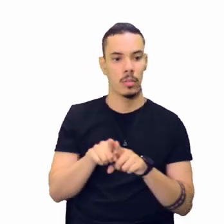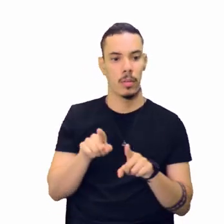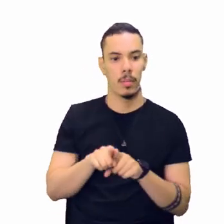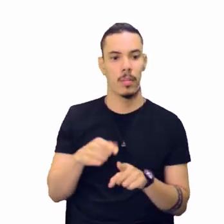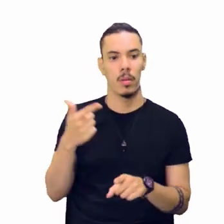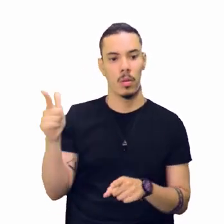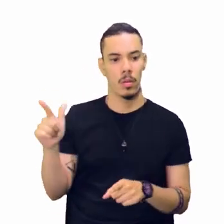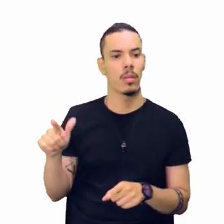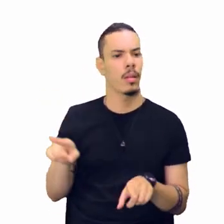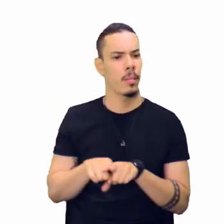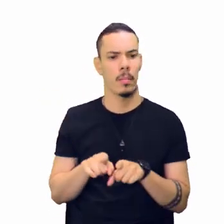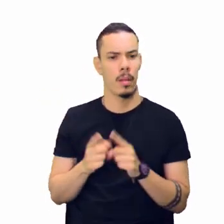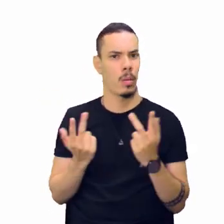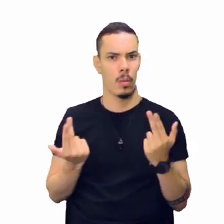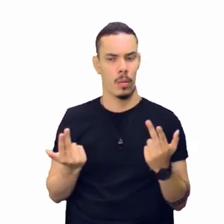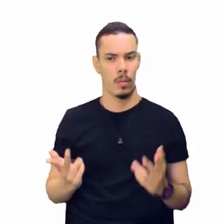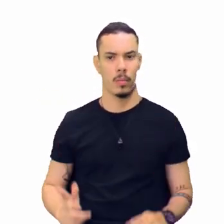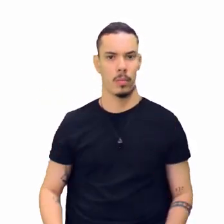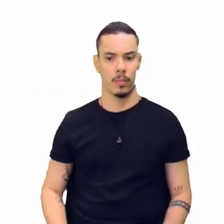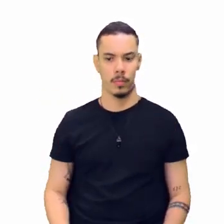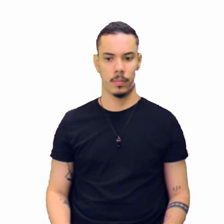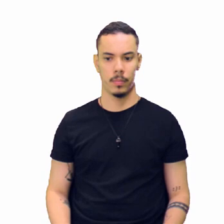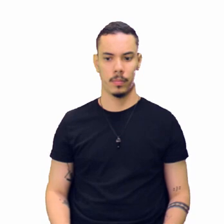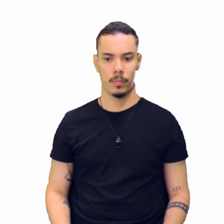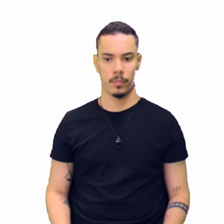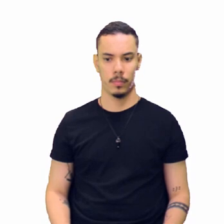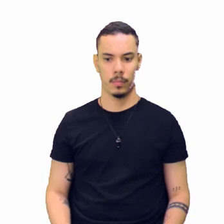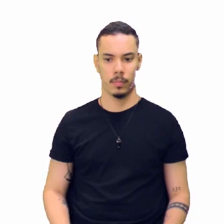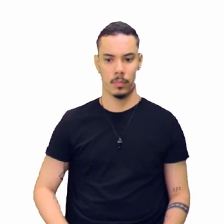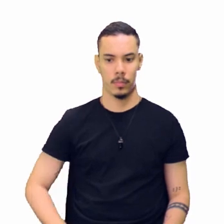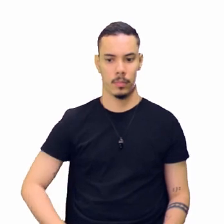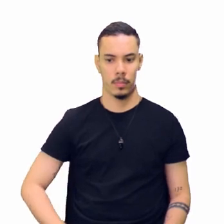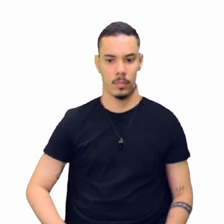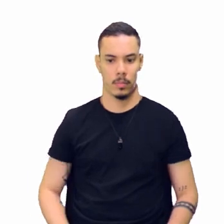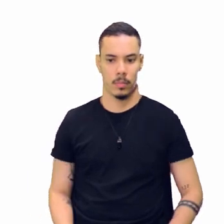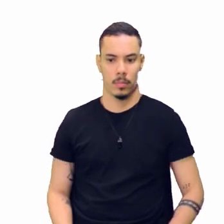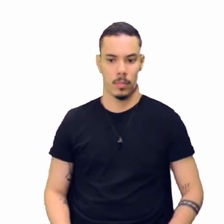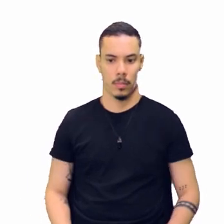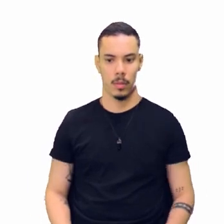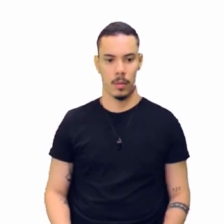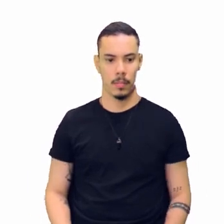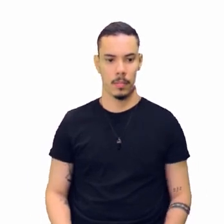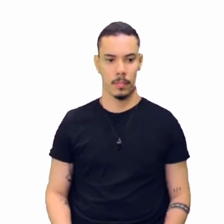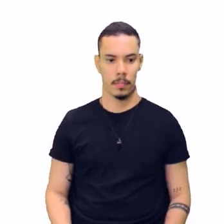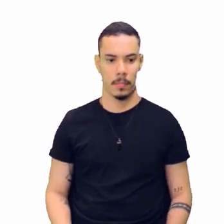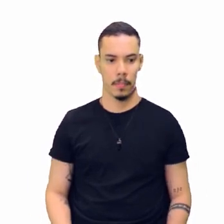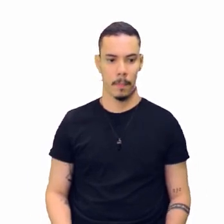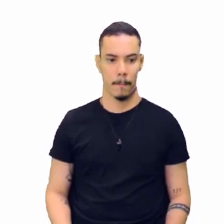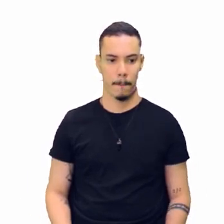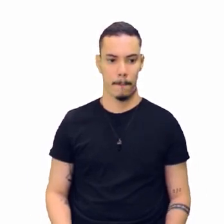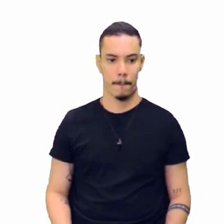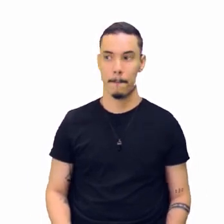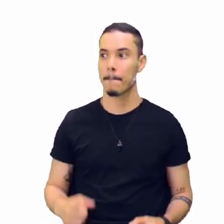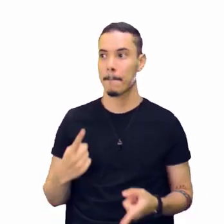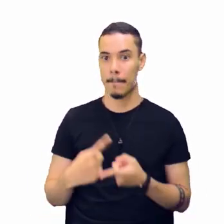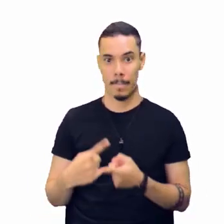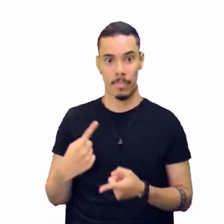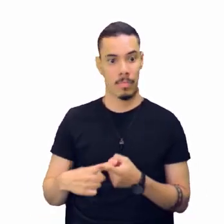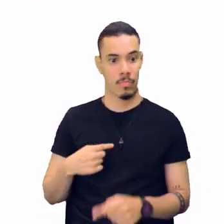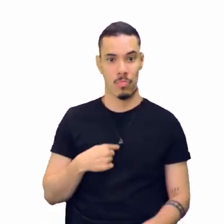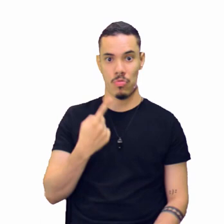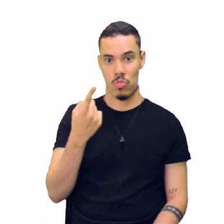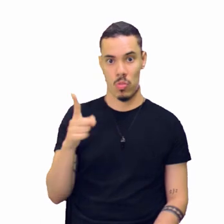também são paroxítonas. Aí aqui eu tenho uma paroxítona e aqui eu tenho uma proparoxítona. Por quê?